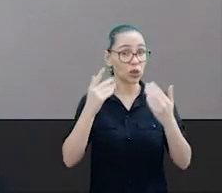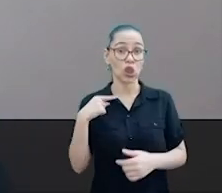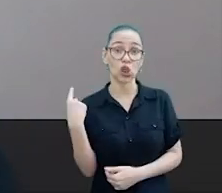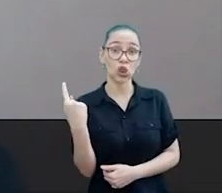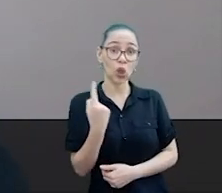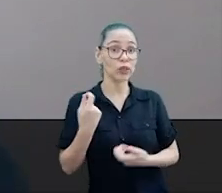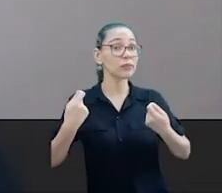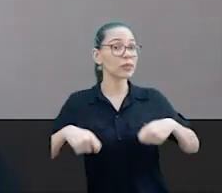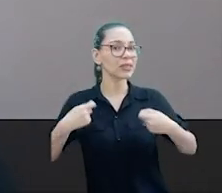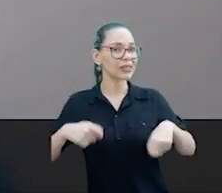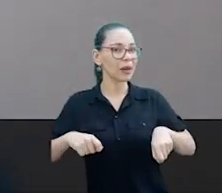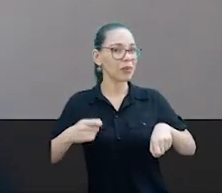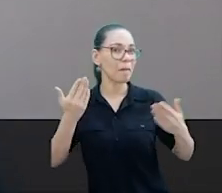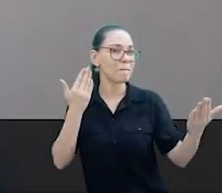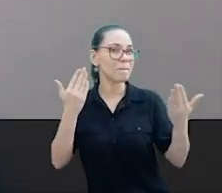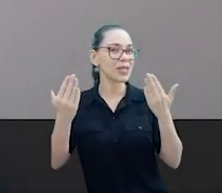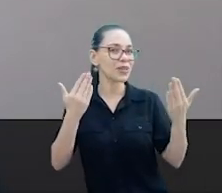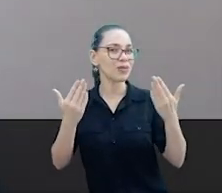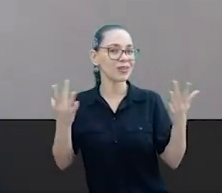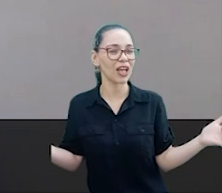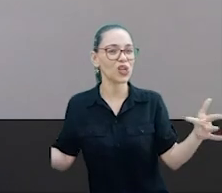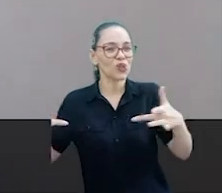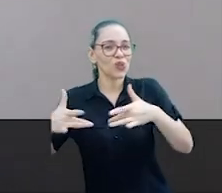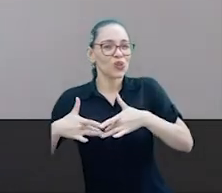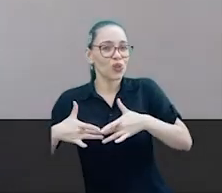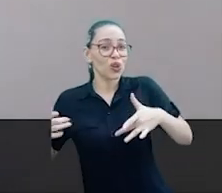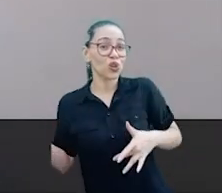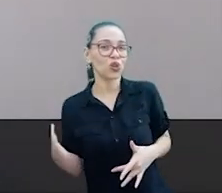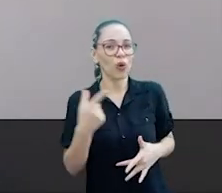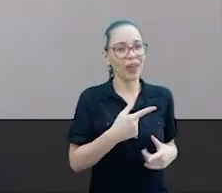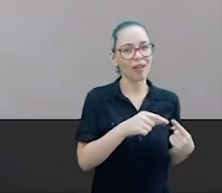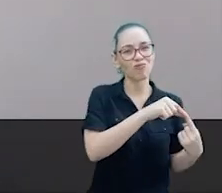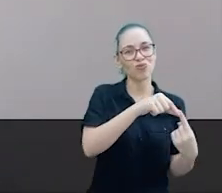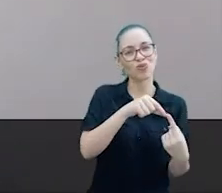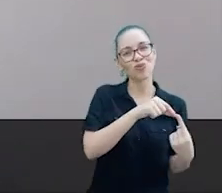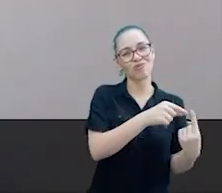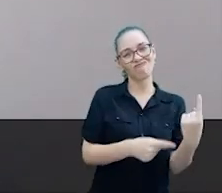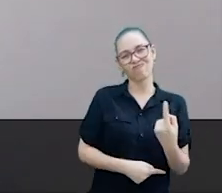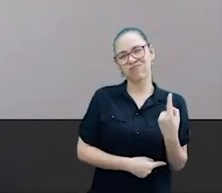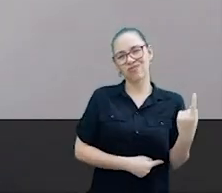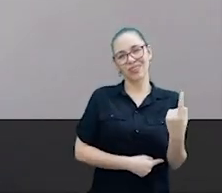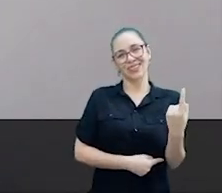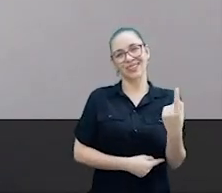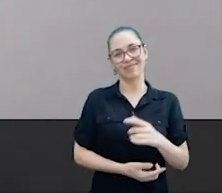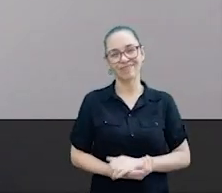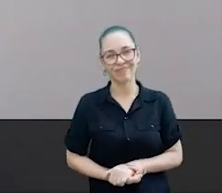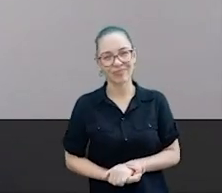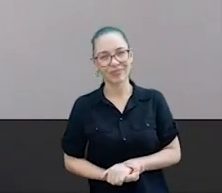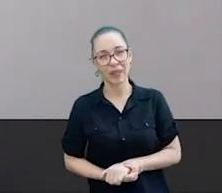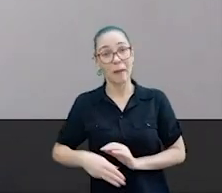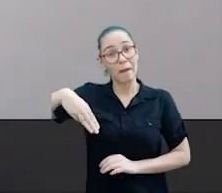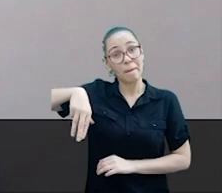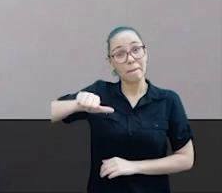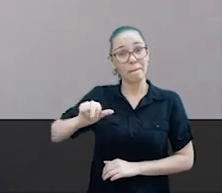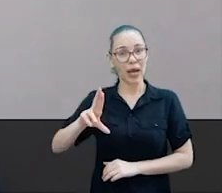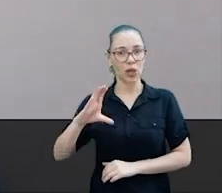psicologia. Que possamos fazer da psicologia uma profissão mais solidária e menos